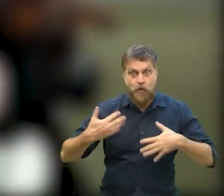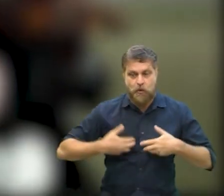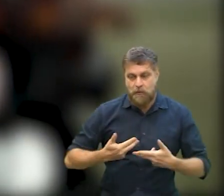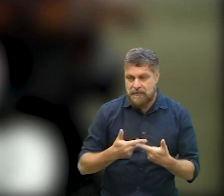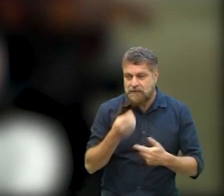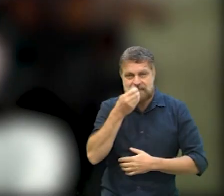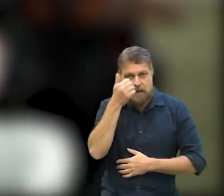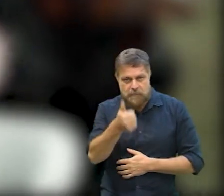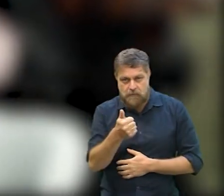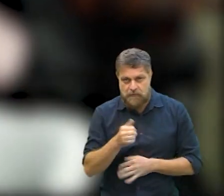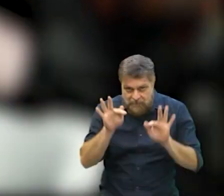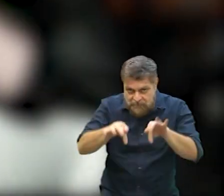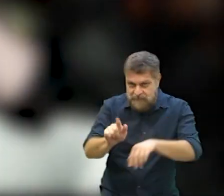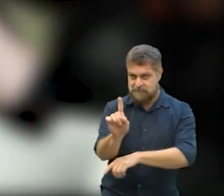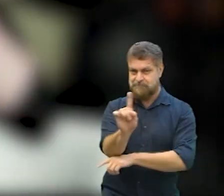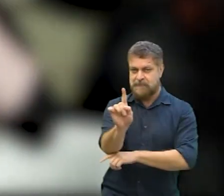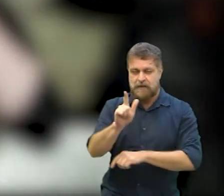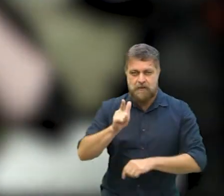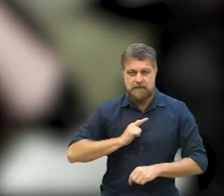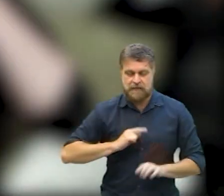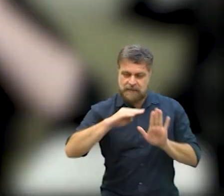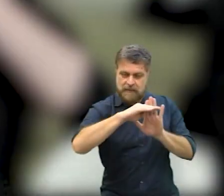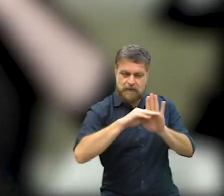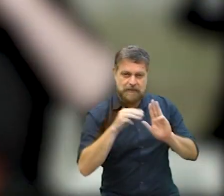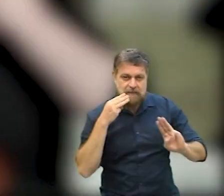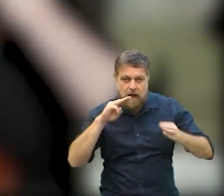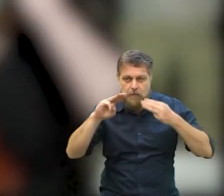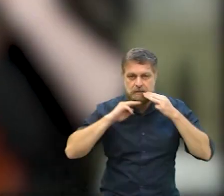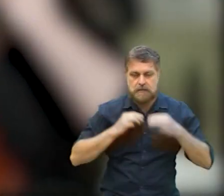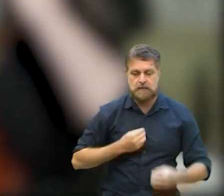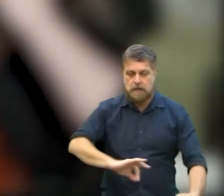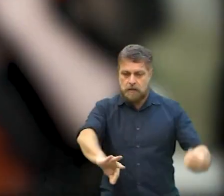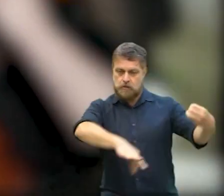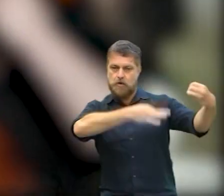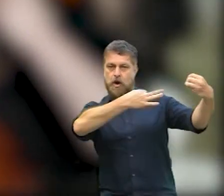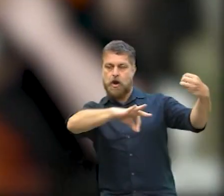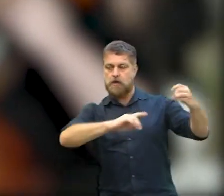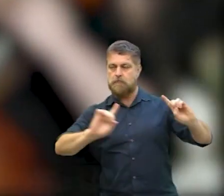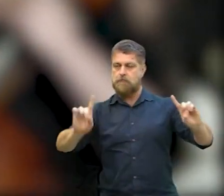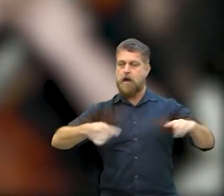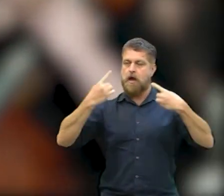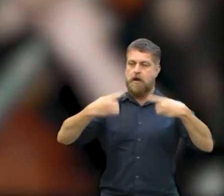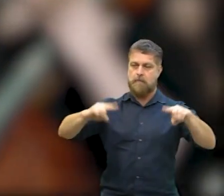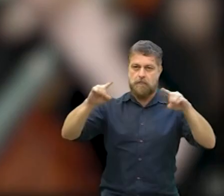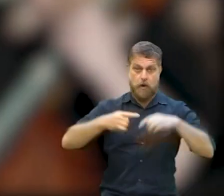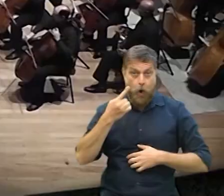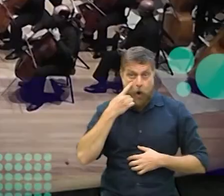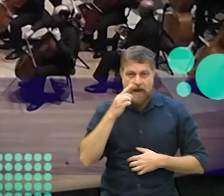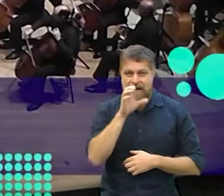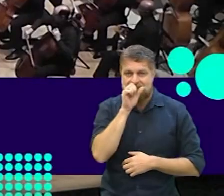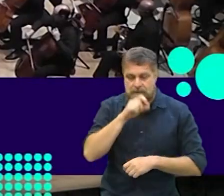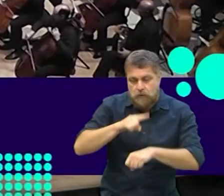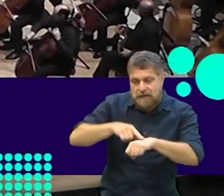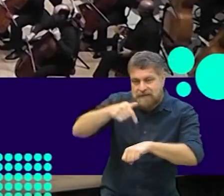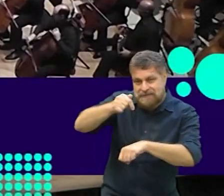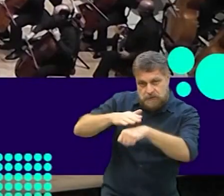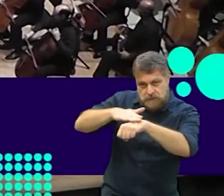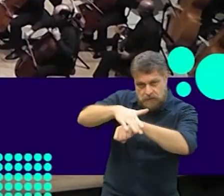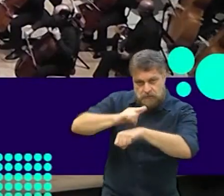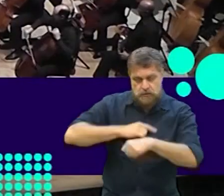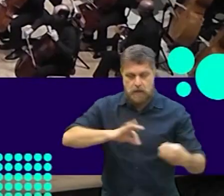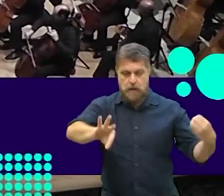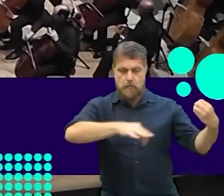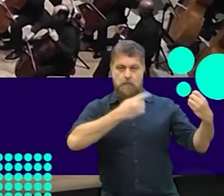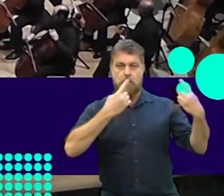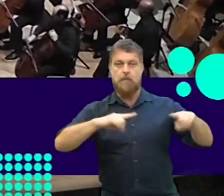Muita coisa boa, não é? Mas não acabou, não. Na programação musical tem Orquestra Sinfônica. Olha aí. No sábado, às 7